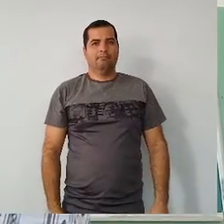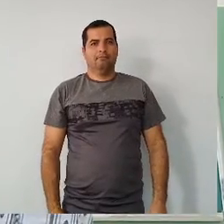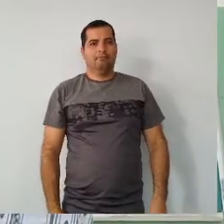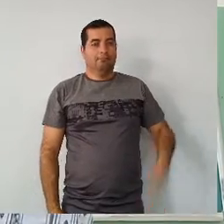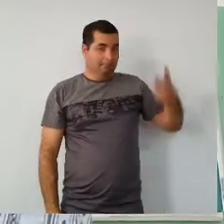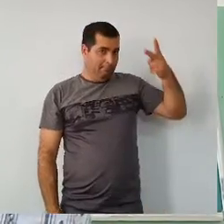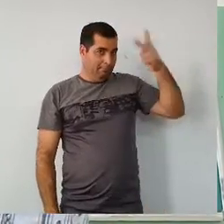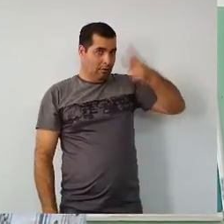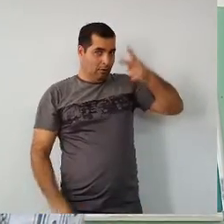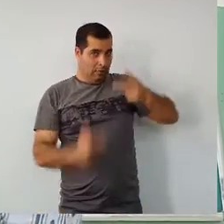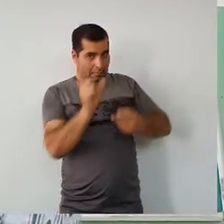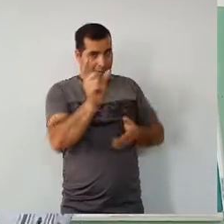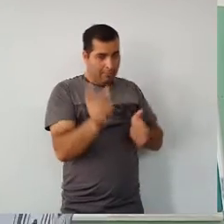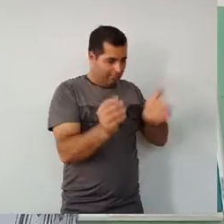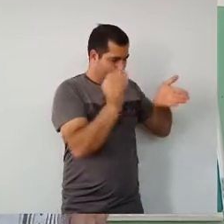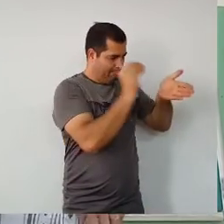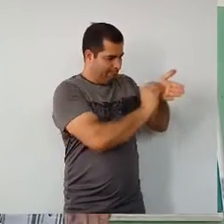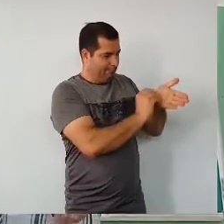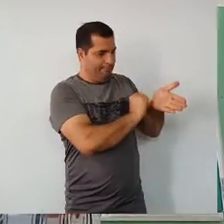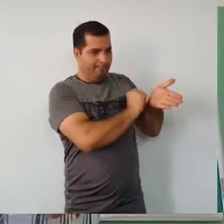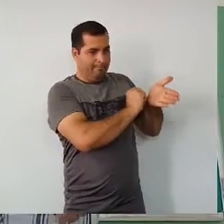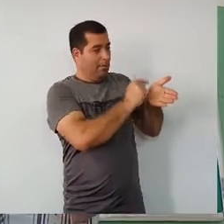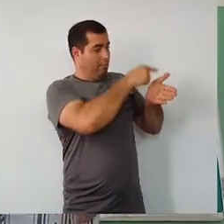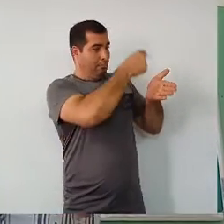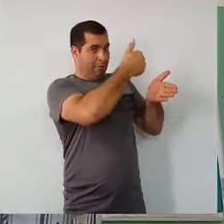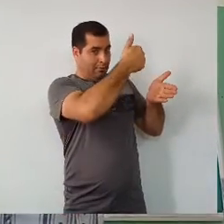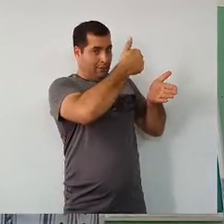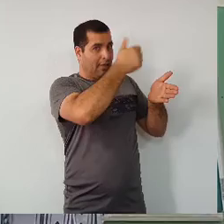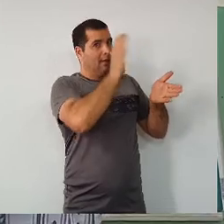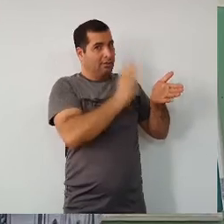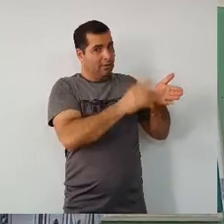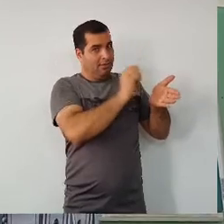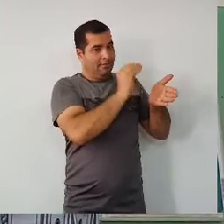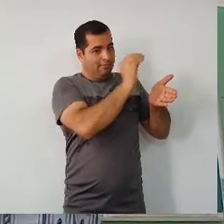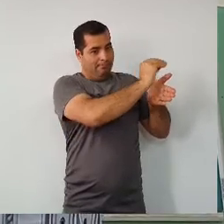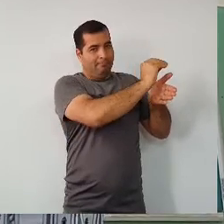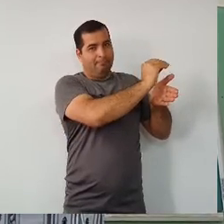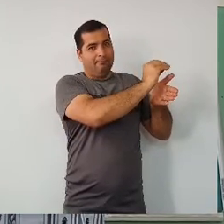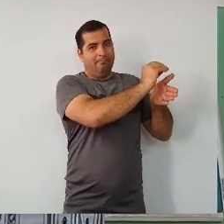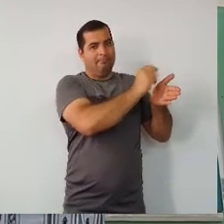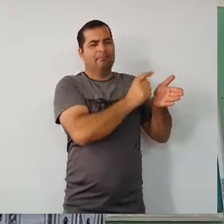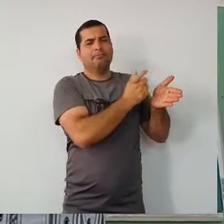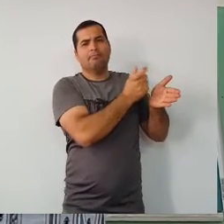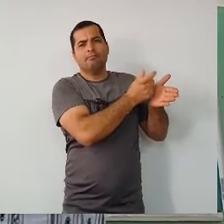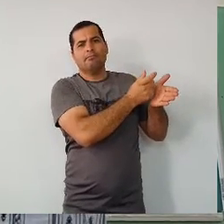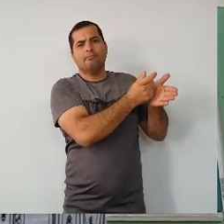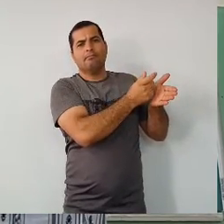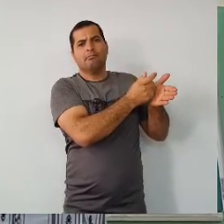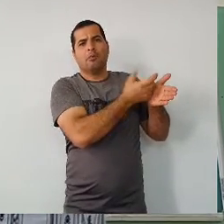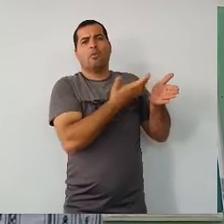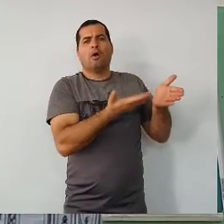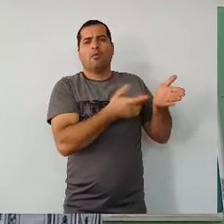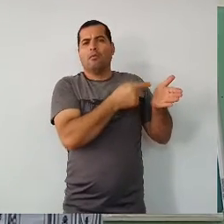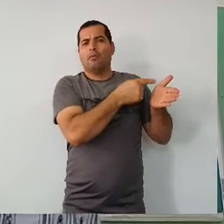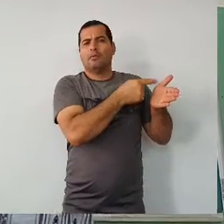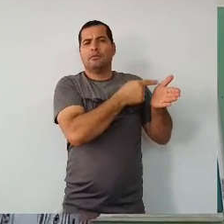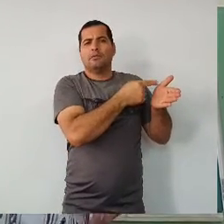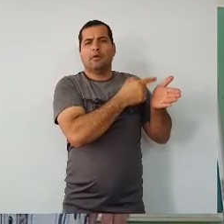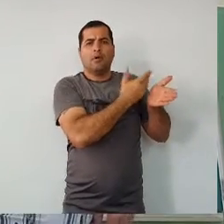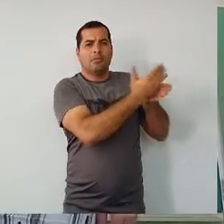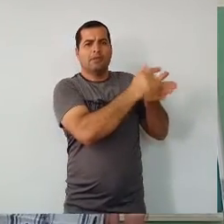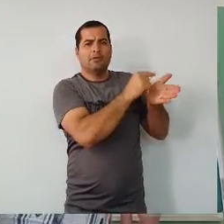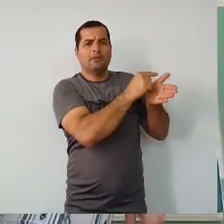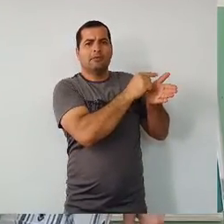Agora eu vou escrever a minha segunda palavra. Essa primeira palavra, ela começa com que letra?